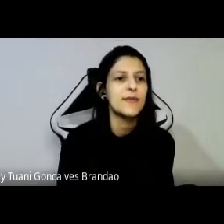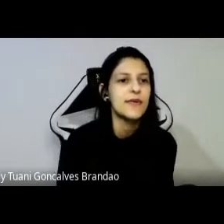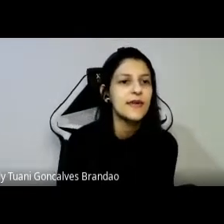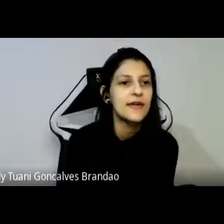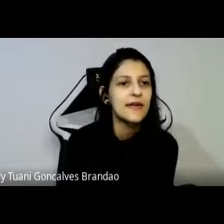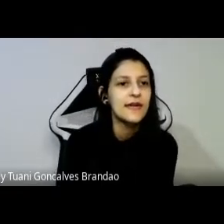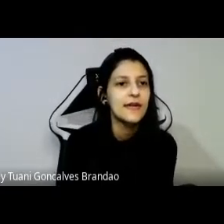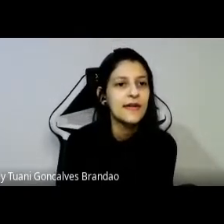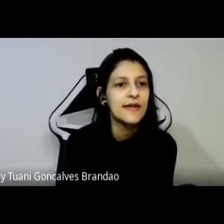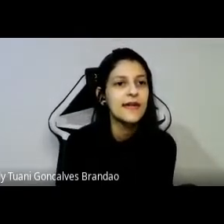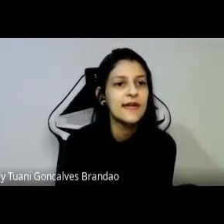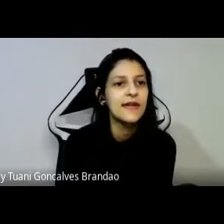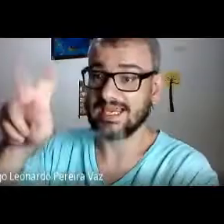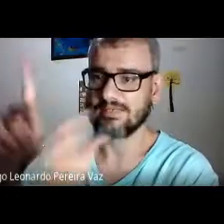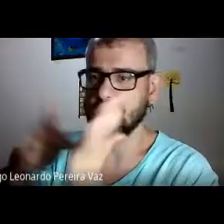texto.